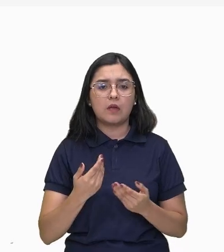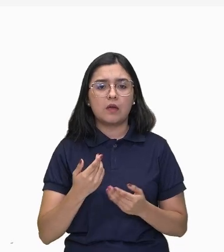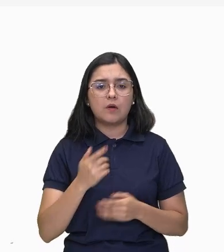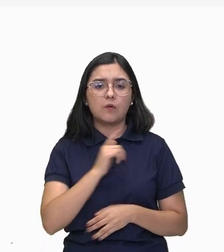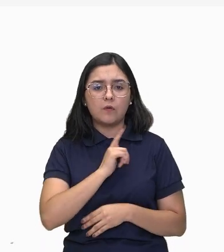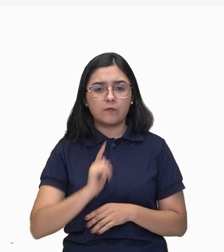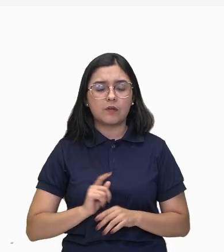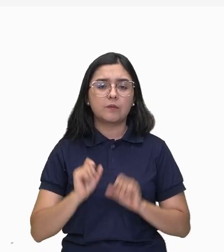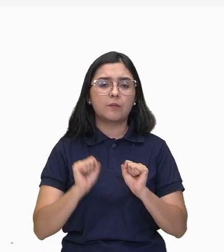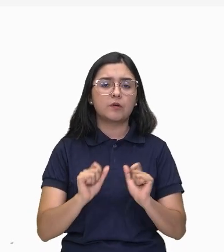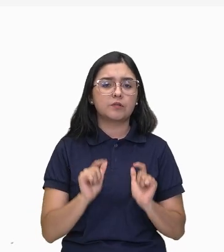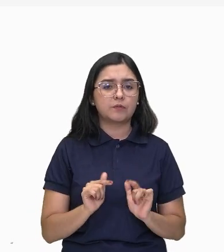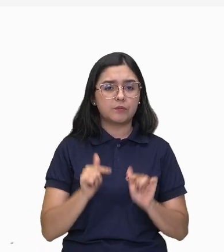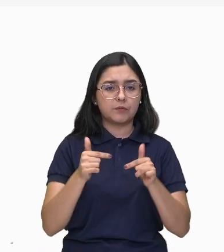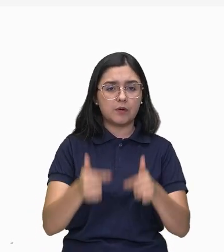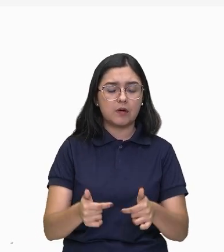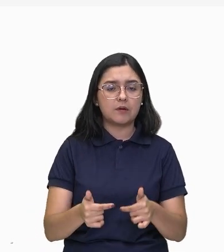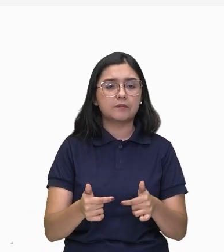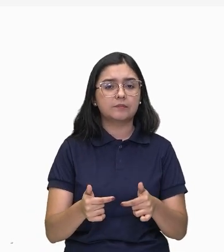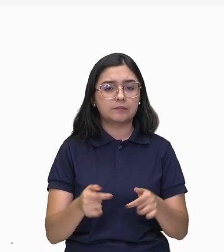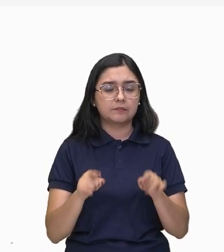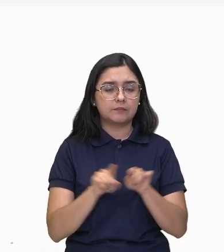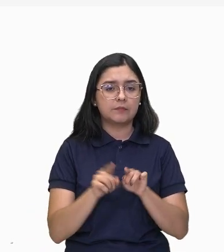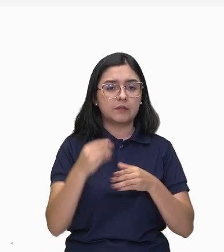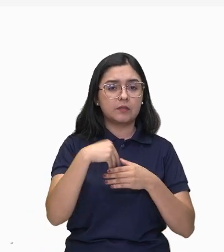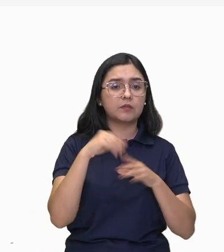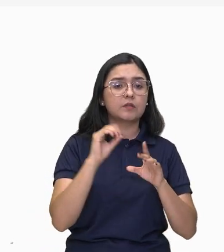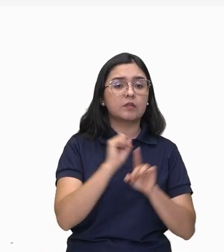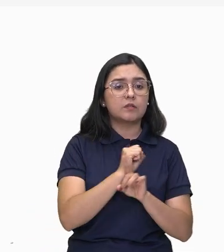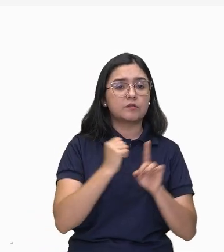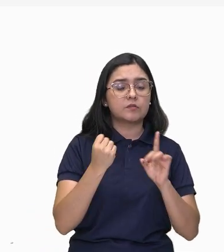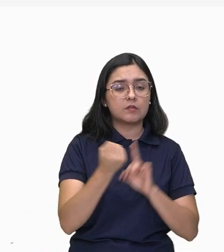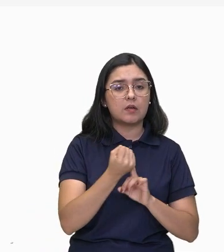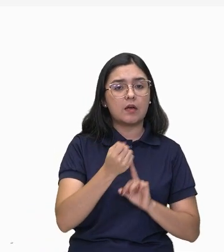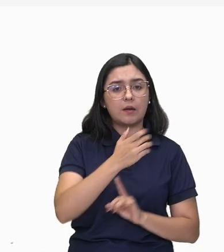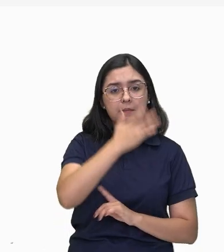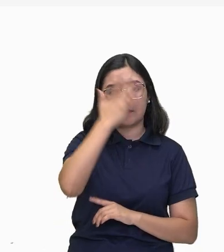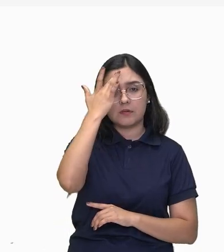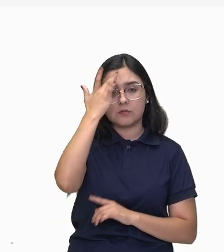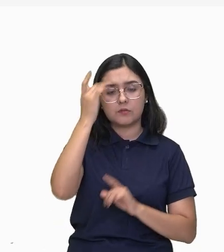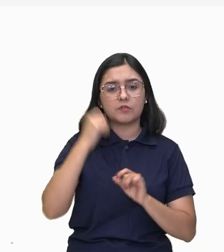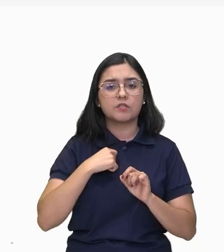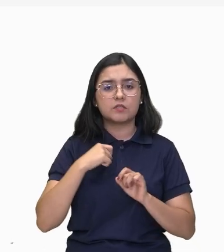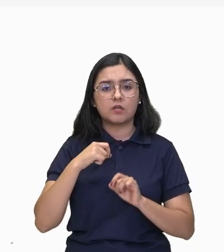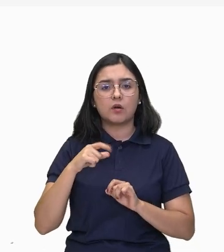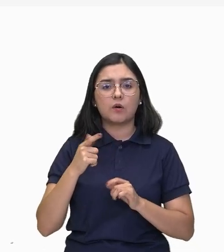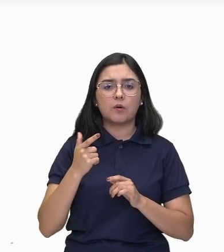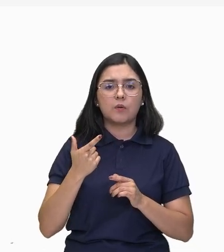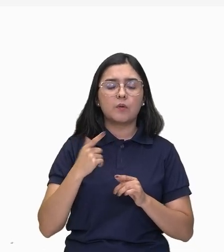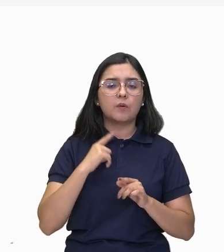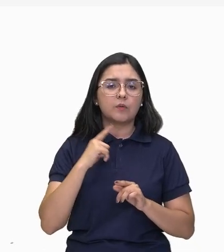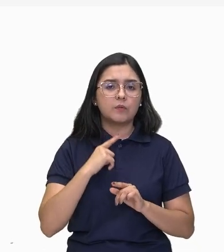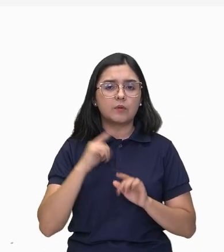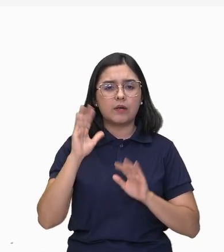atua, né? Ele está presente nessa sociedade. Pessoas que são eleitas, né, para o poder executivo, poder